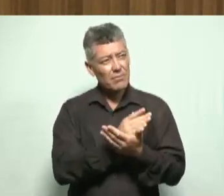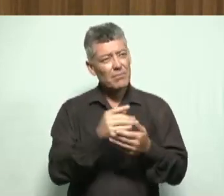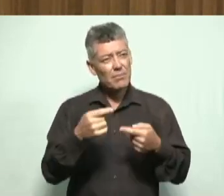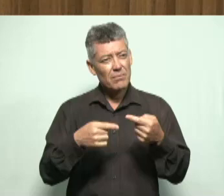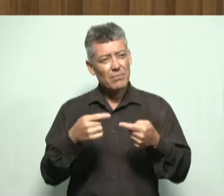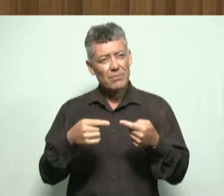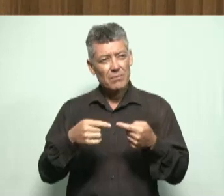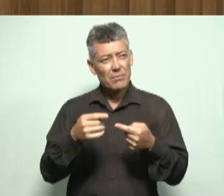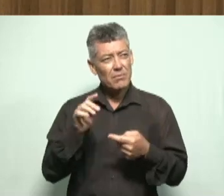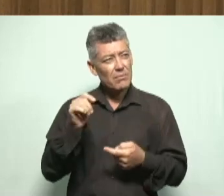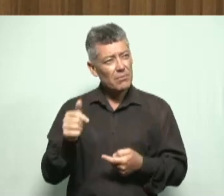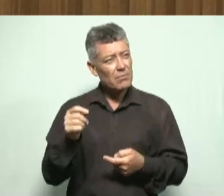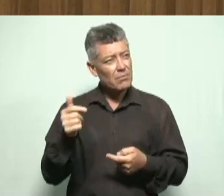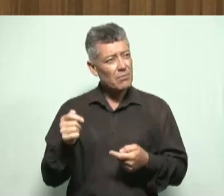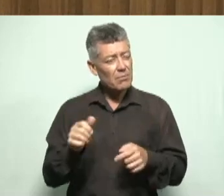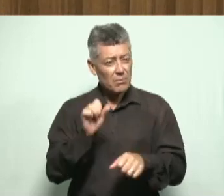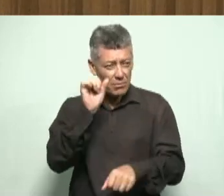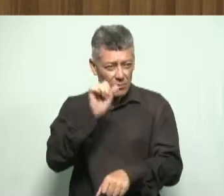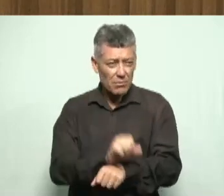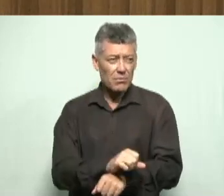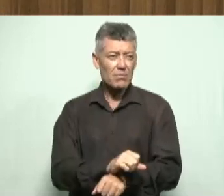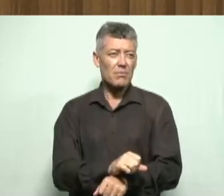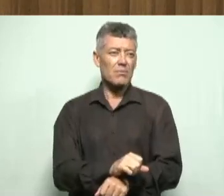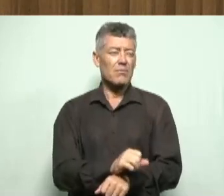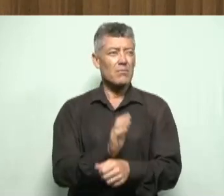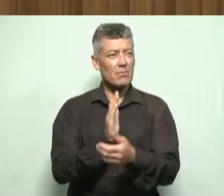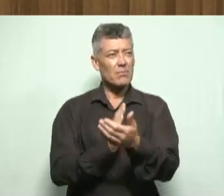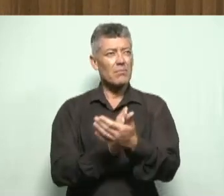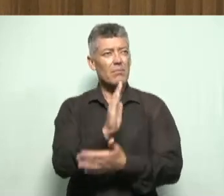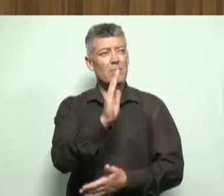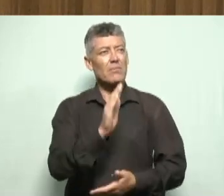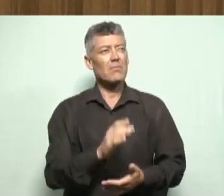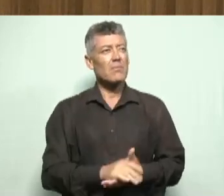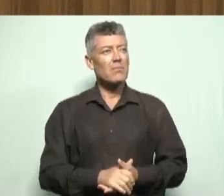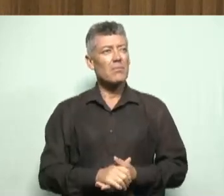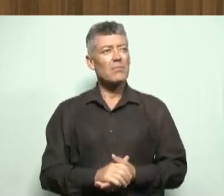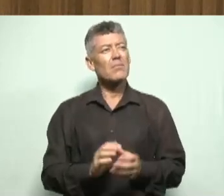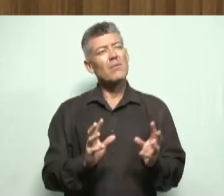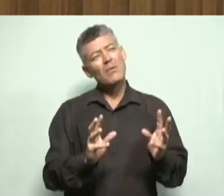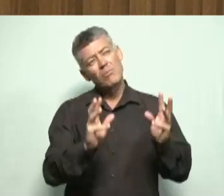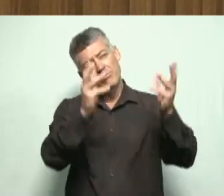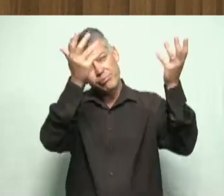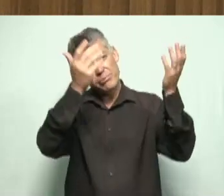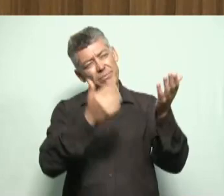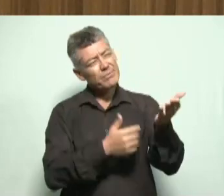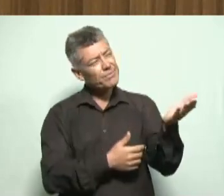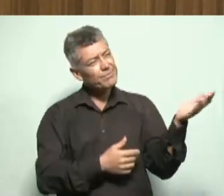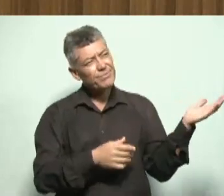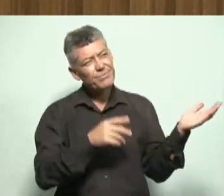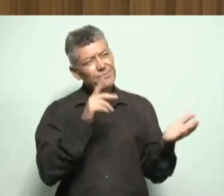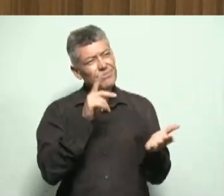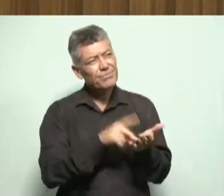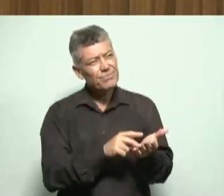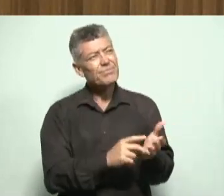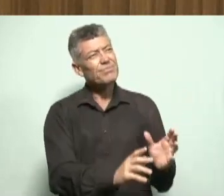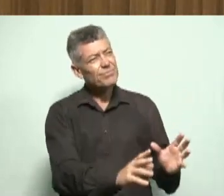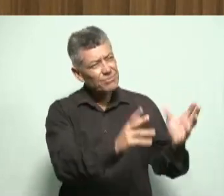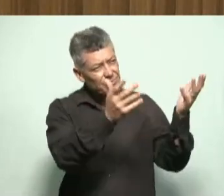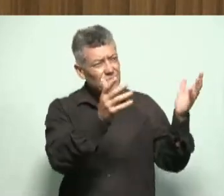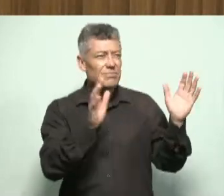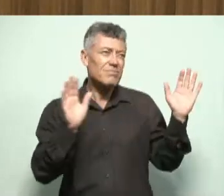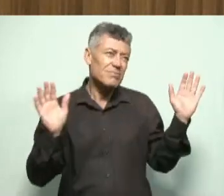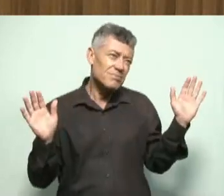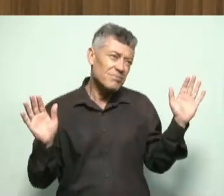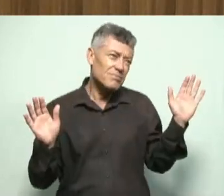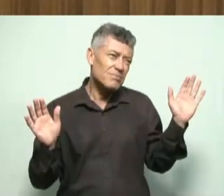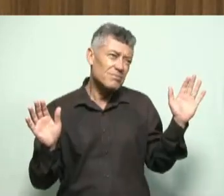não vamos, gente, sair do lugar, nós não vamos avançar. Então, aquele show que era para ter sido, de fato,